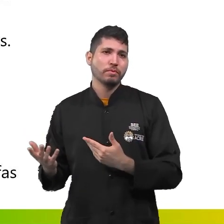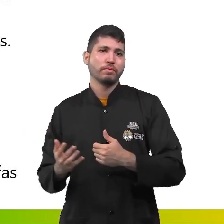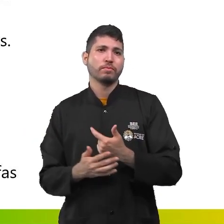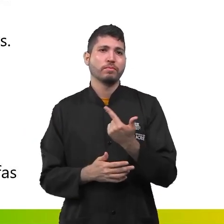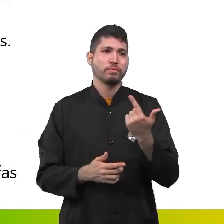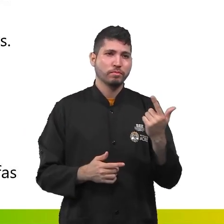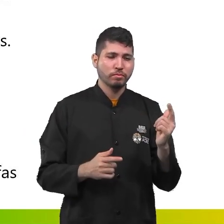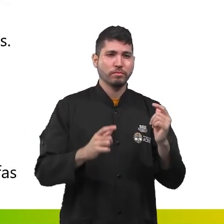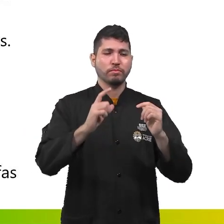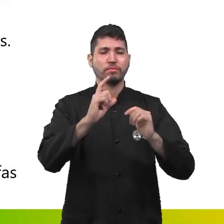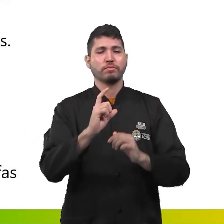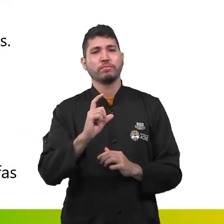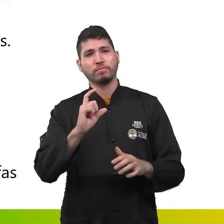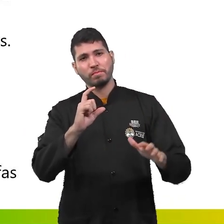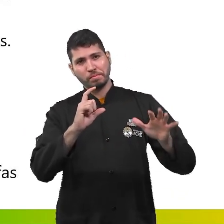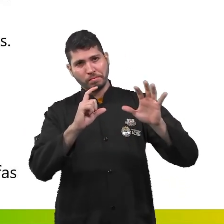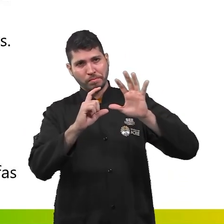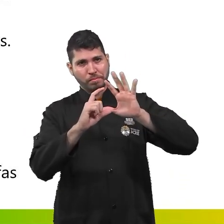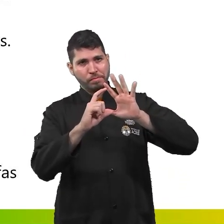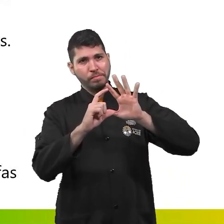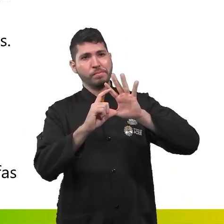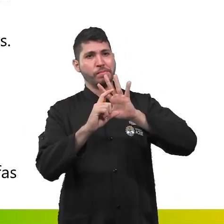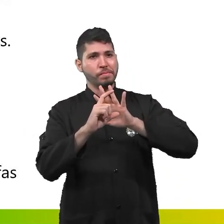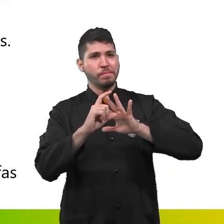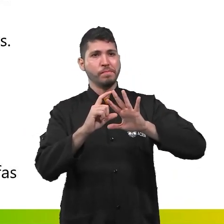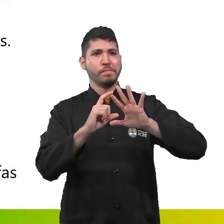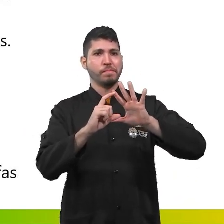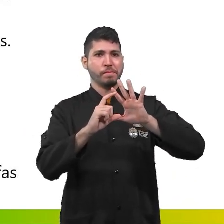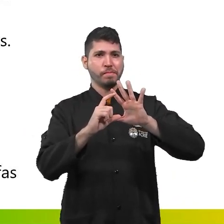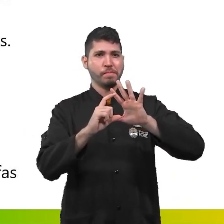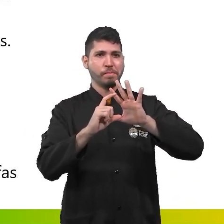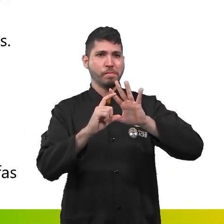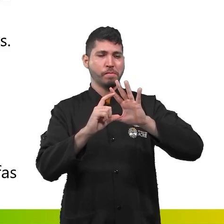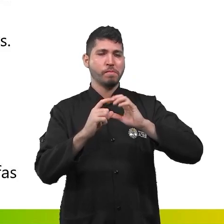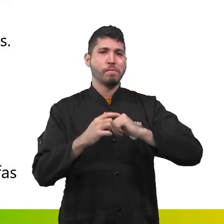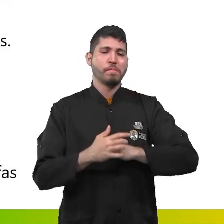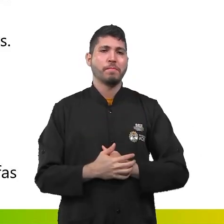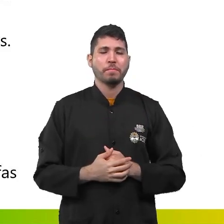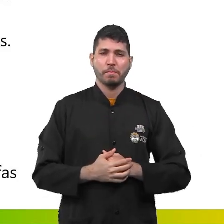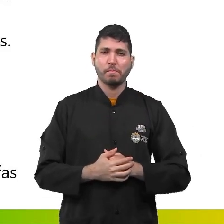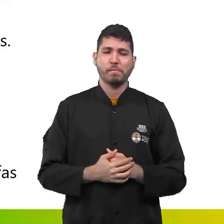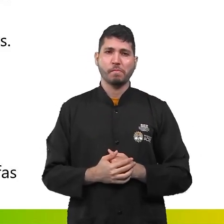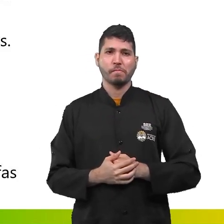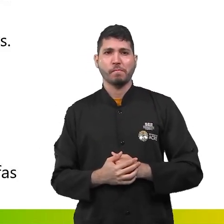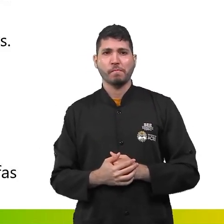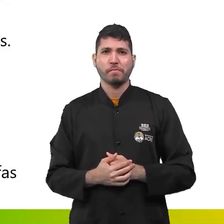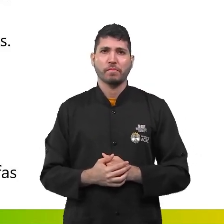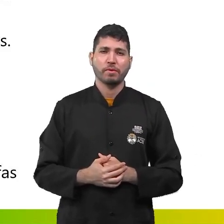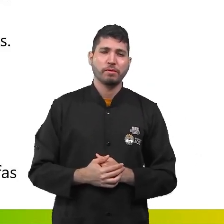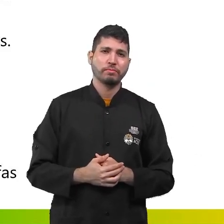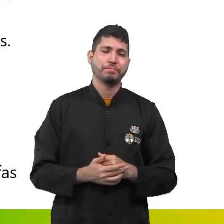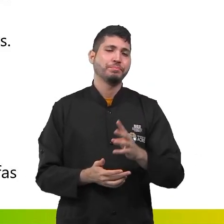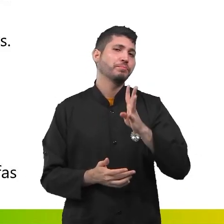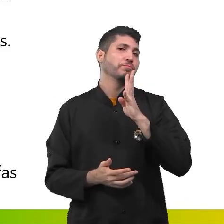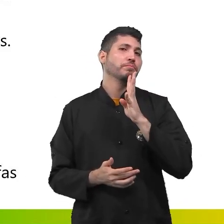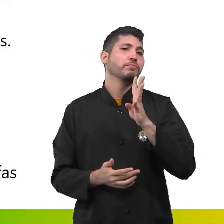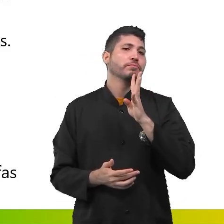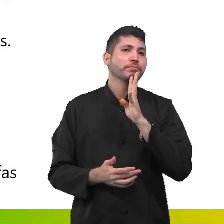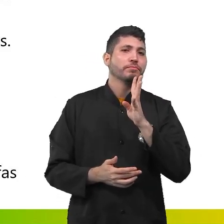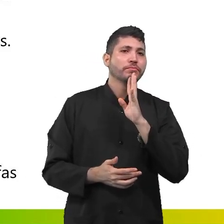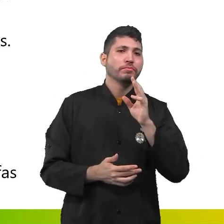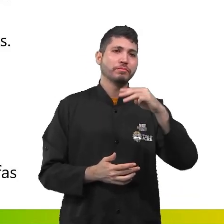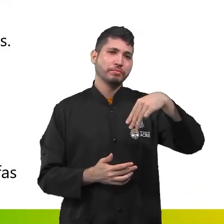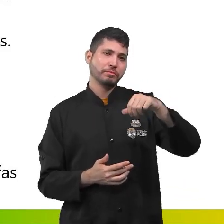é um personagem muito conhecida da língua espanhola, da tira de Mafalda, que é